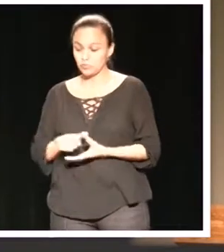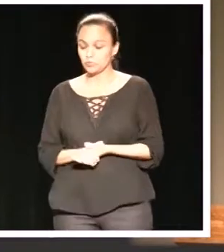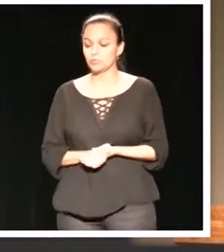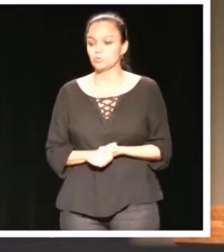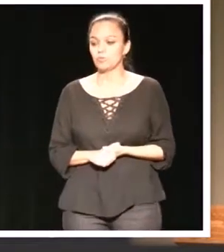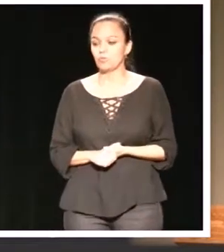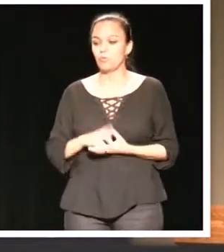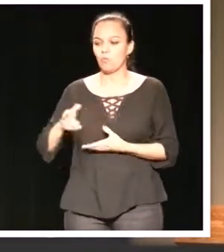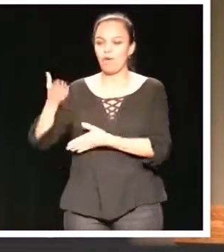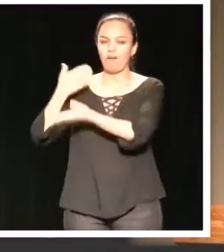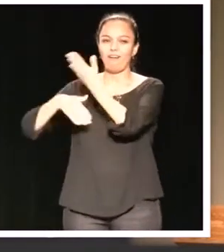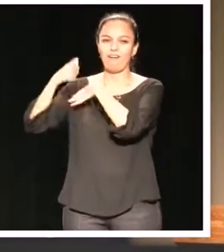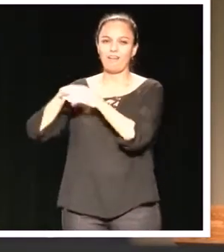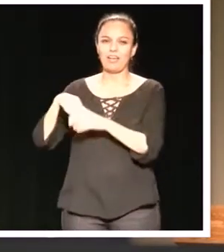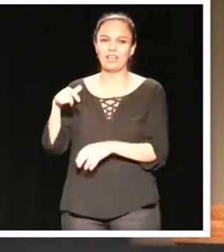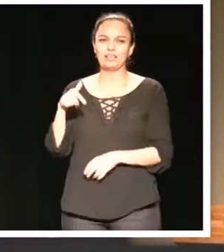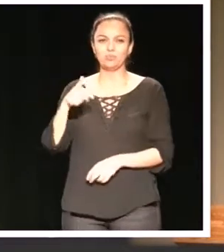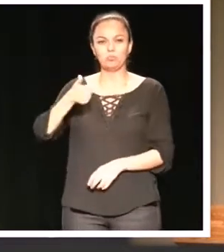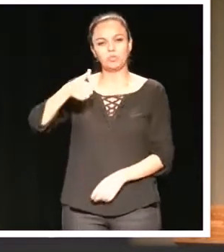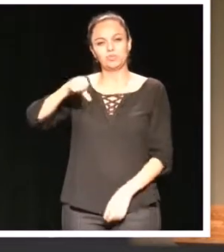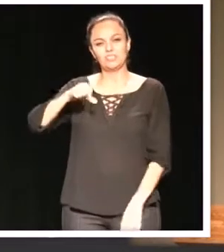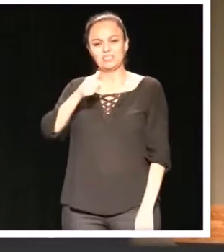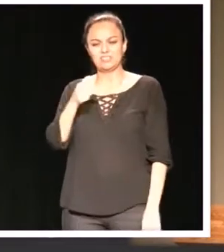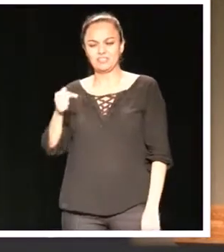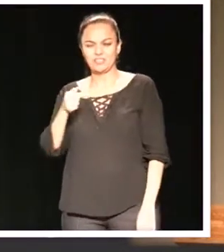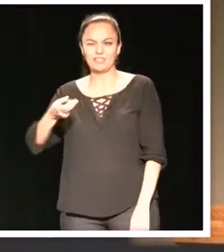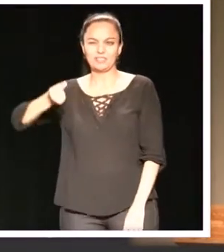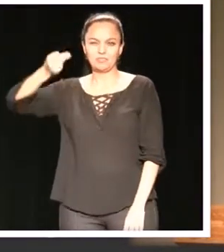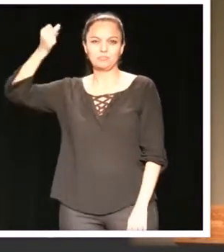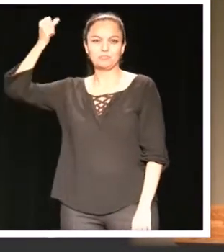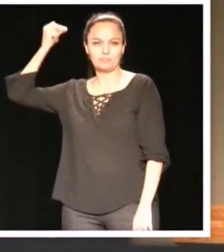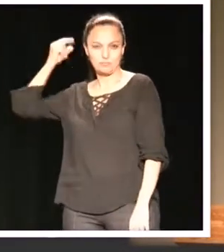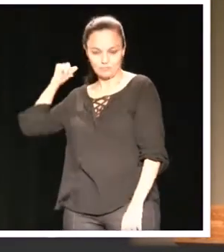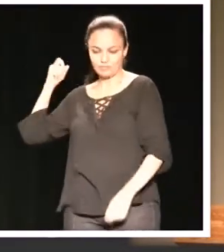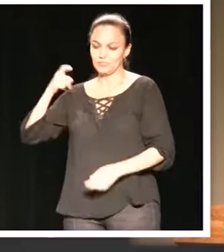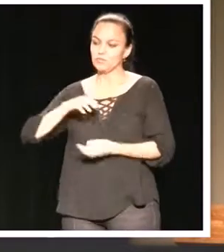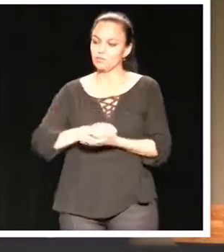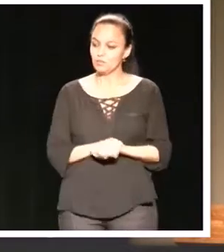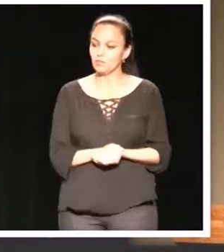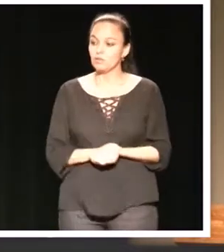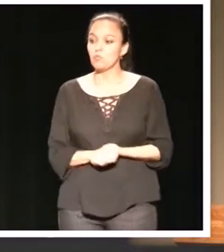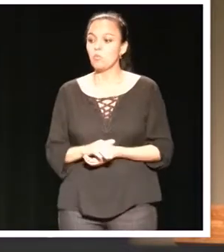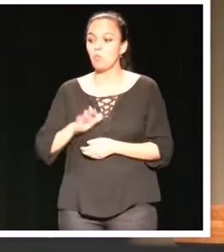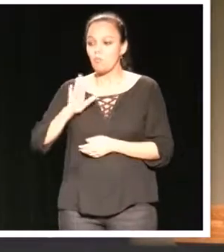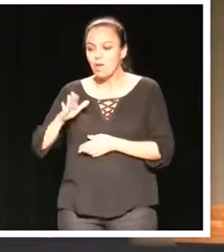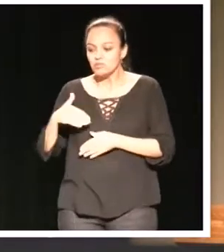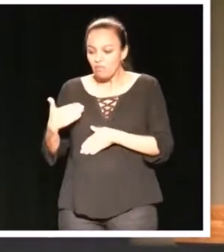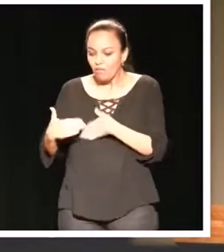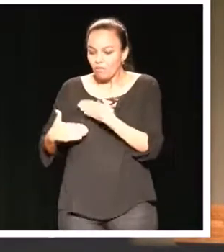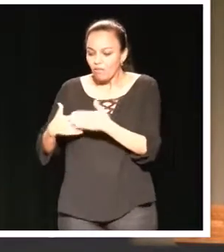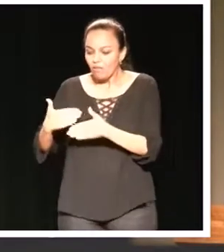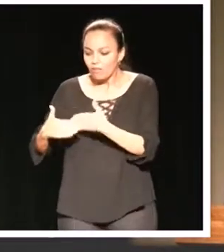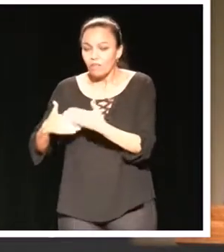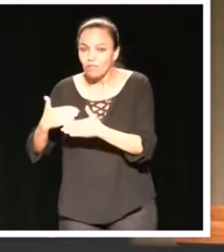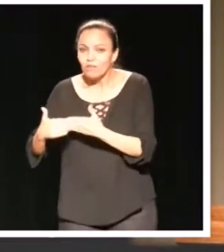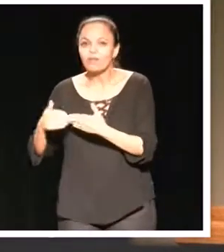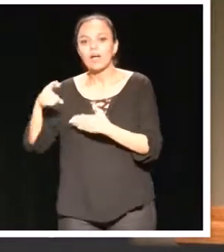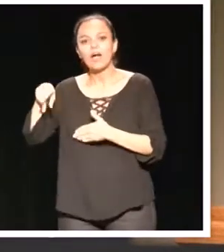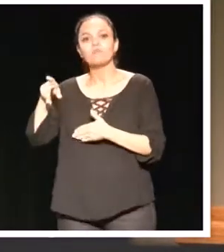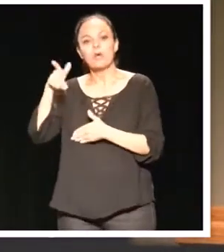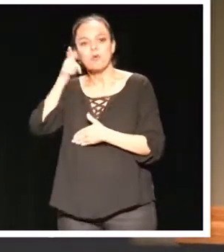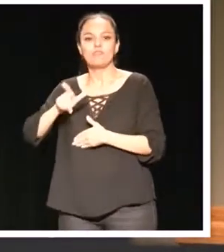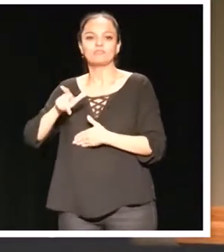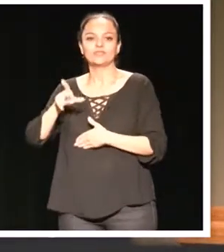tempo, são dois passos diferentes para o estabelecimento dos direitos linguísticos. É que as políticas